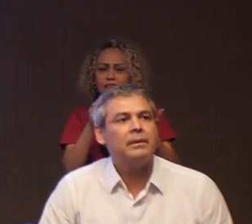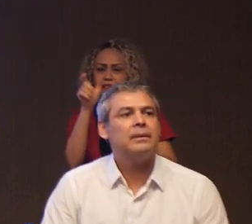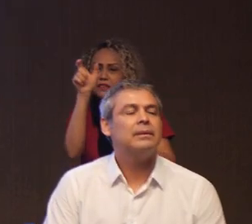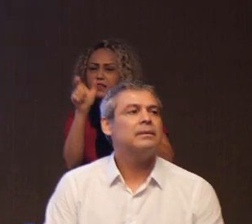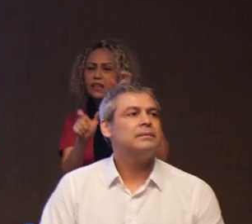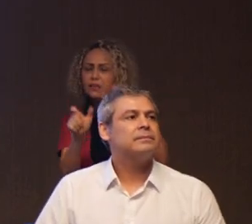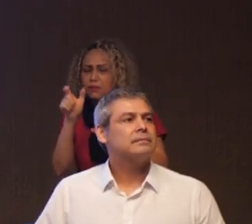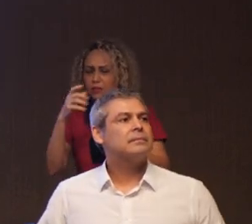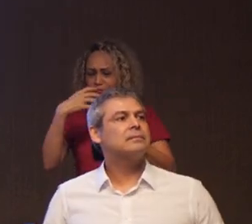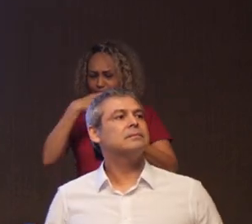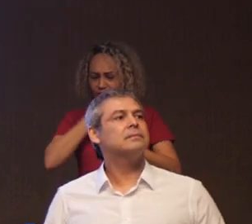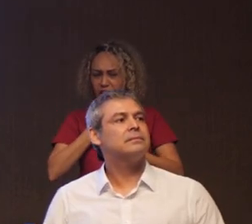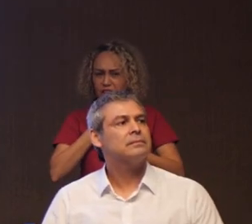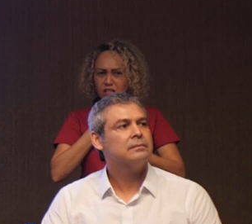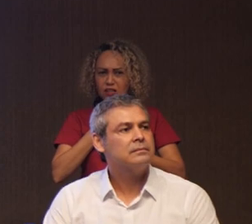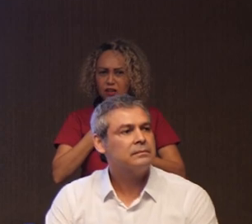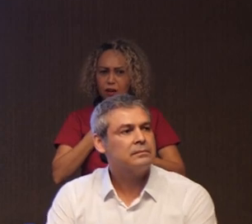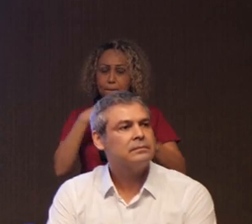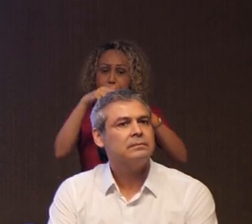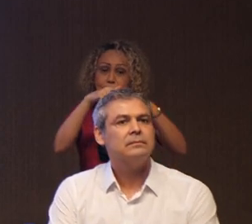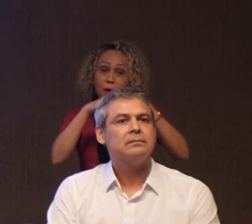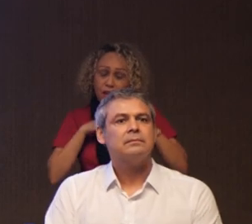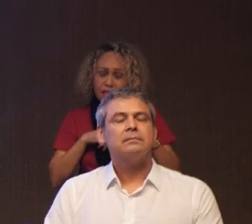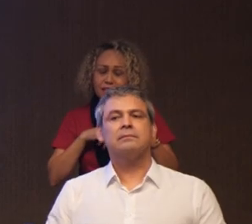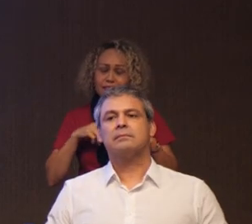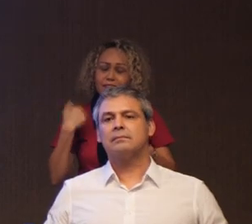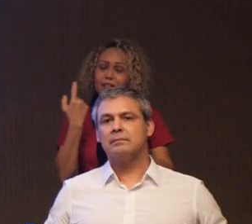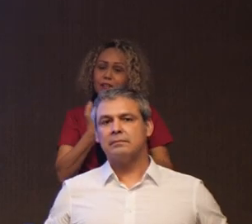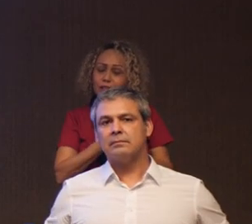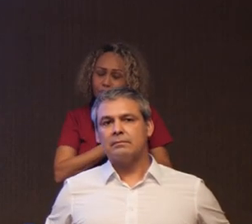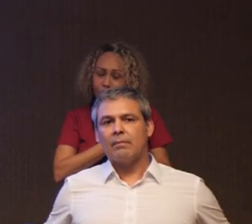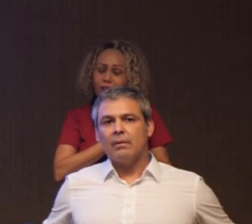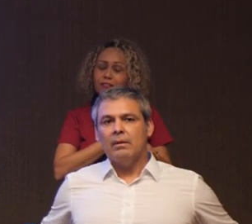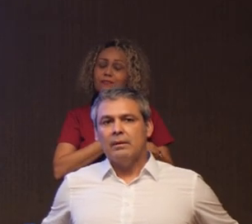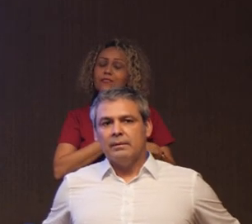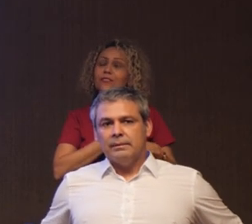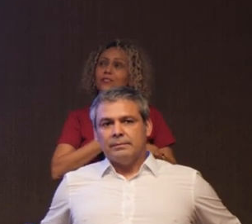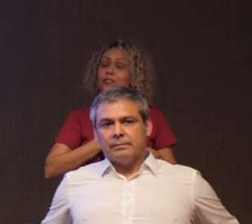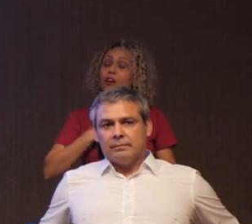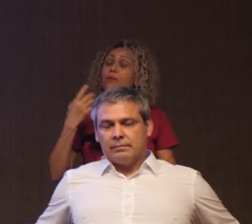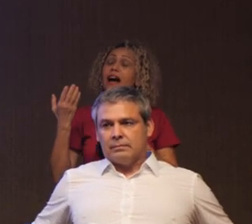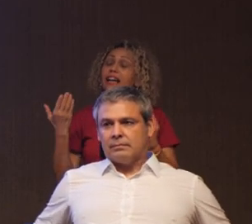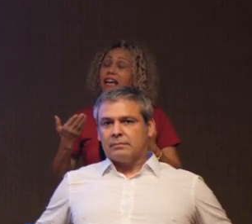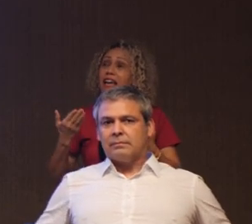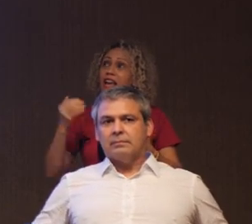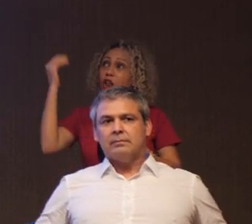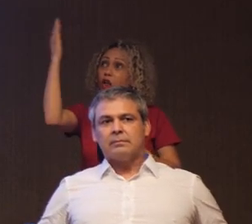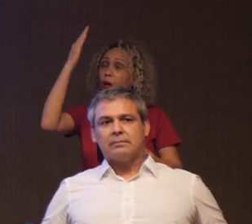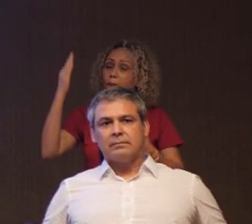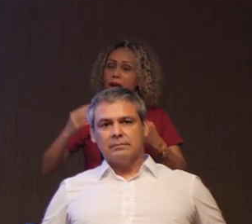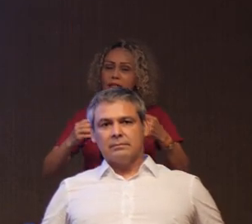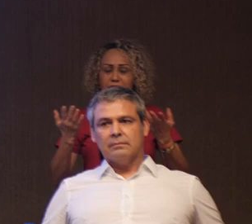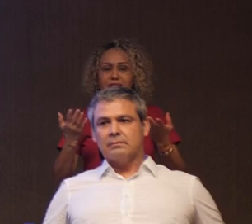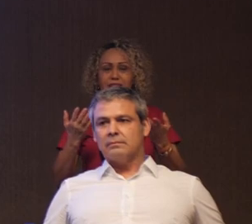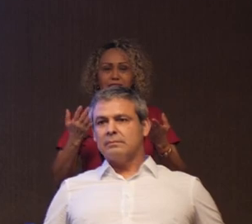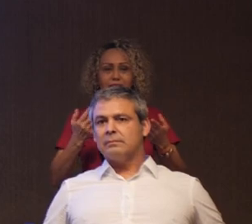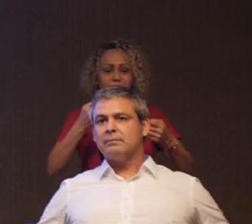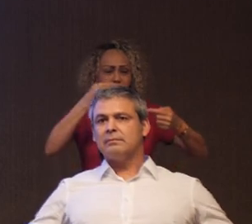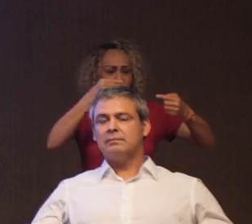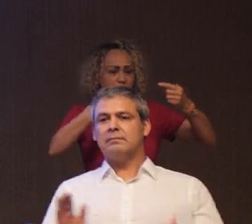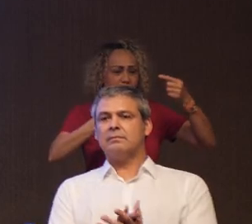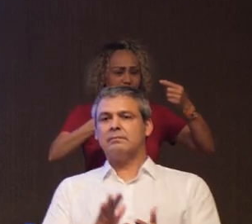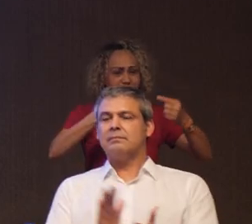é por isso que nós continuamos disputando o Brasil com o Partido dos Trabalhadores e Trabalhadoras e voltamos com Lula e voltaremos a